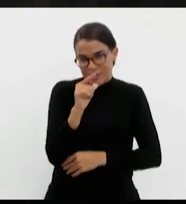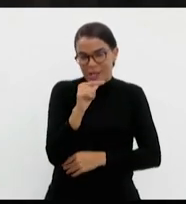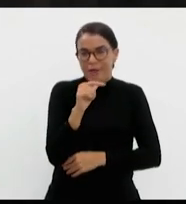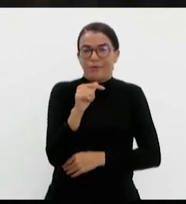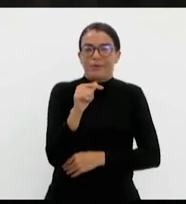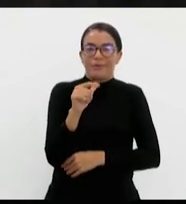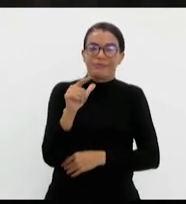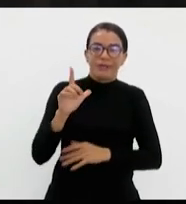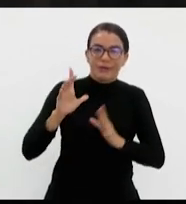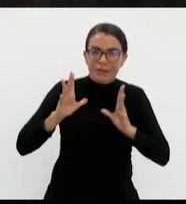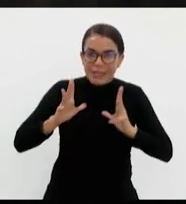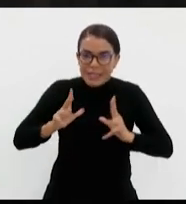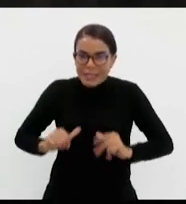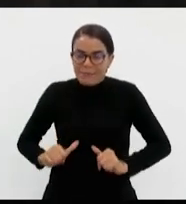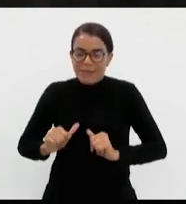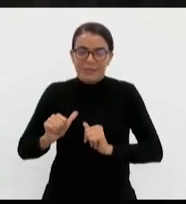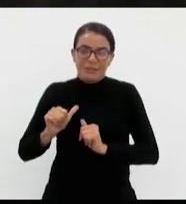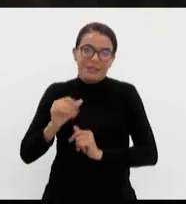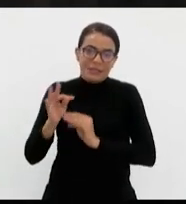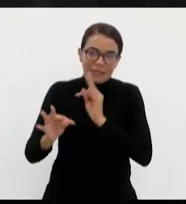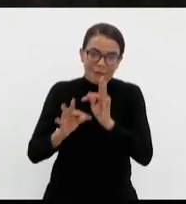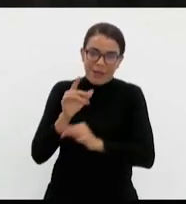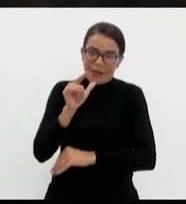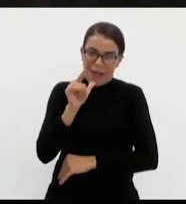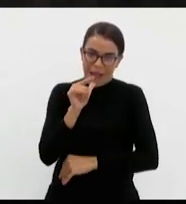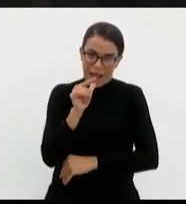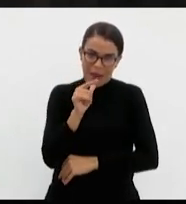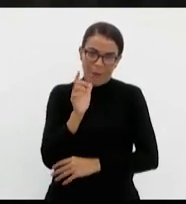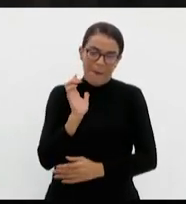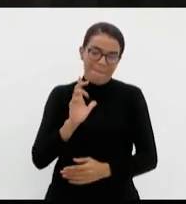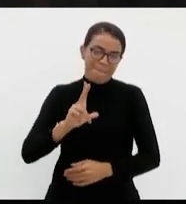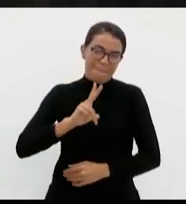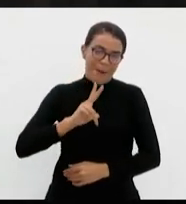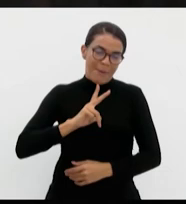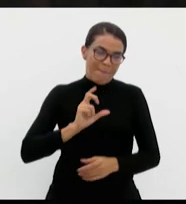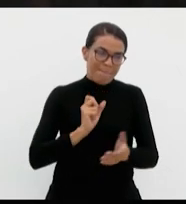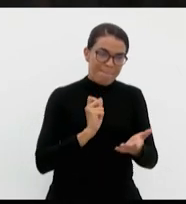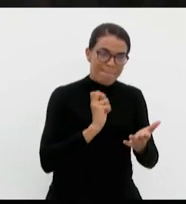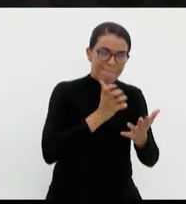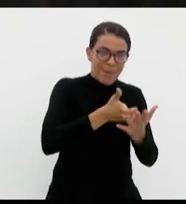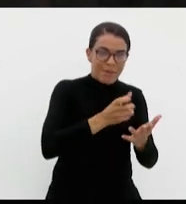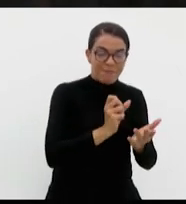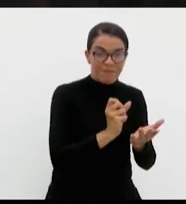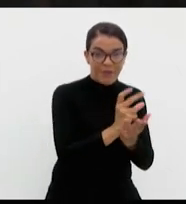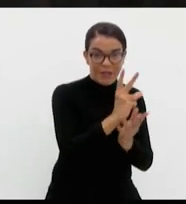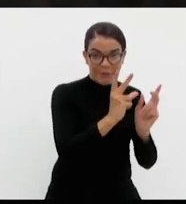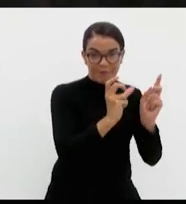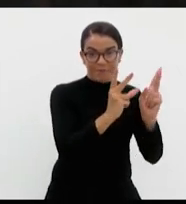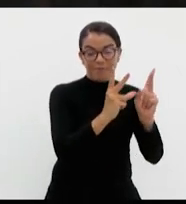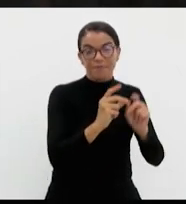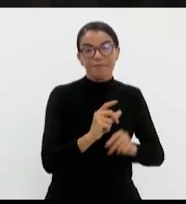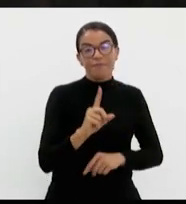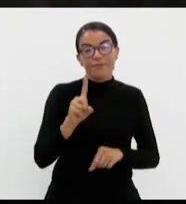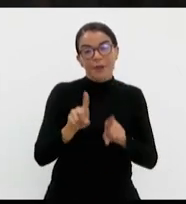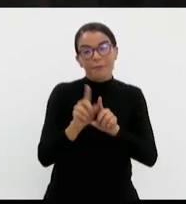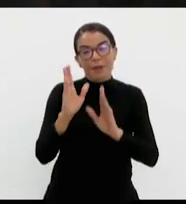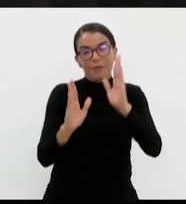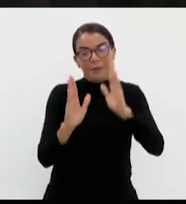de Janeiro à iniciativa privada. Era governador do Estado,